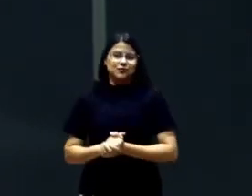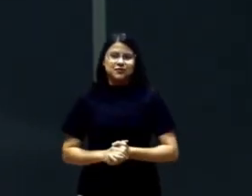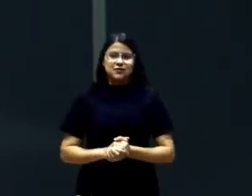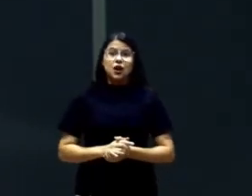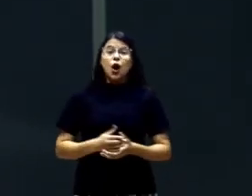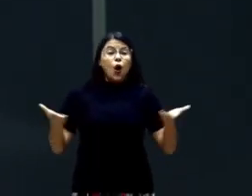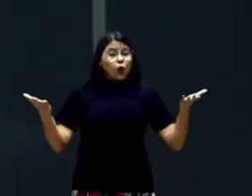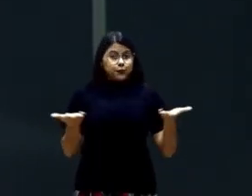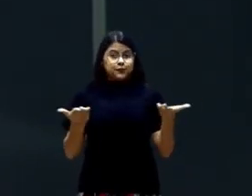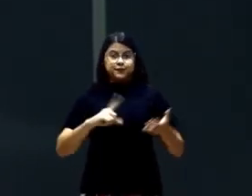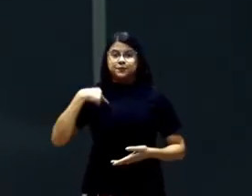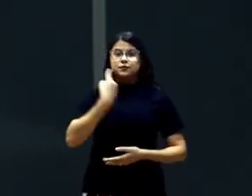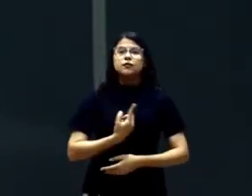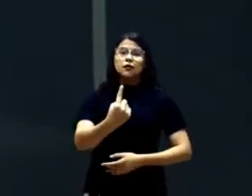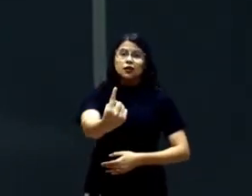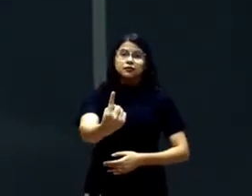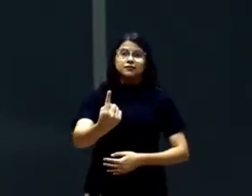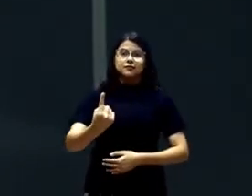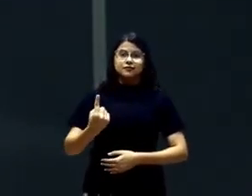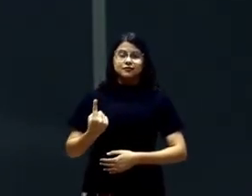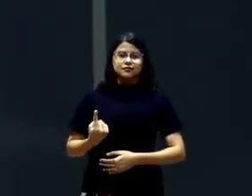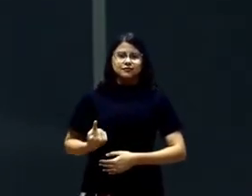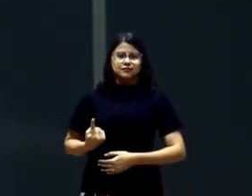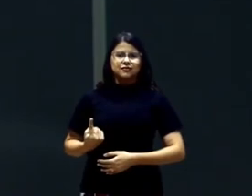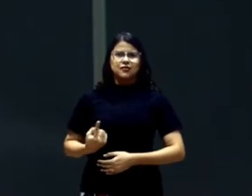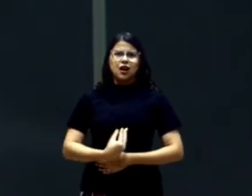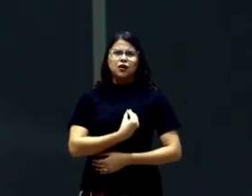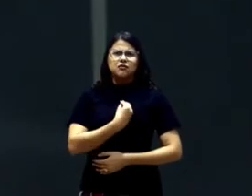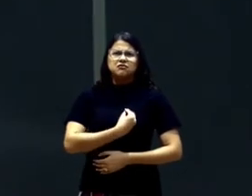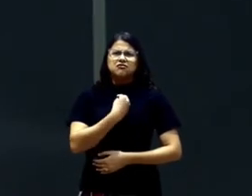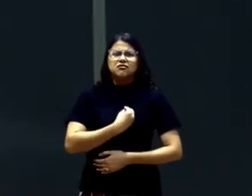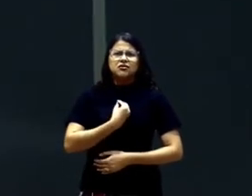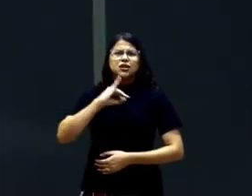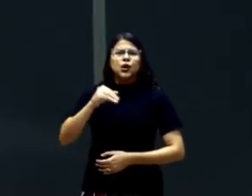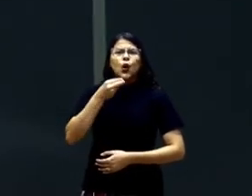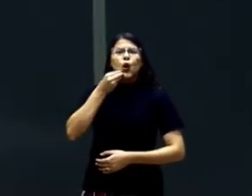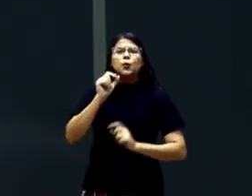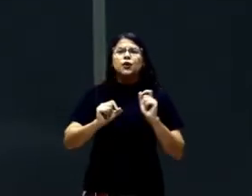Estarmos aqui hoje, com o privilégio de estarmos com a família,